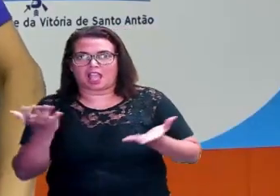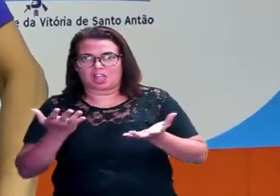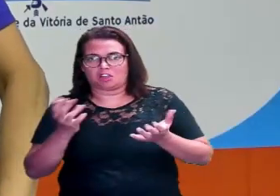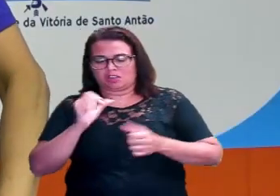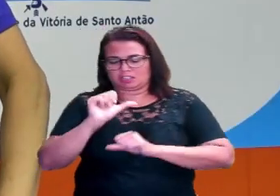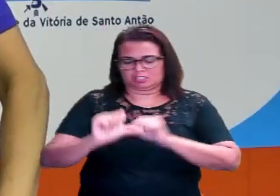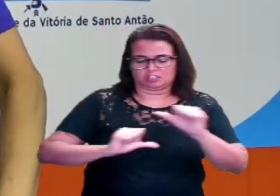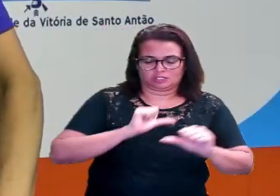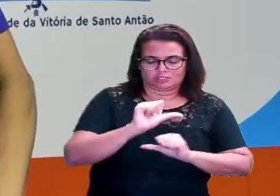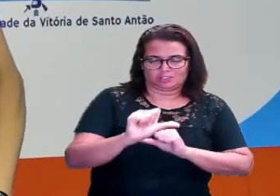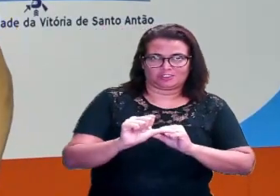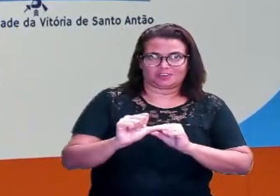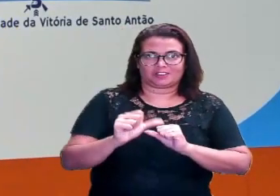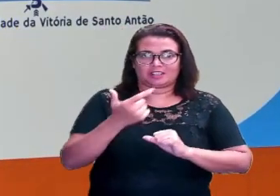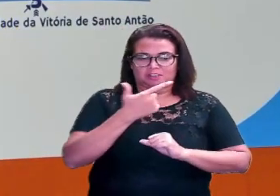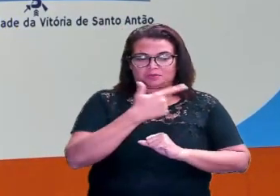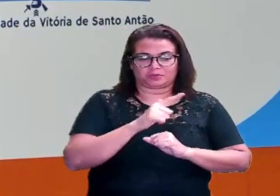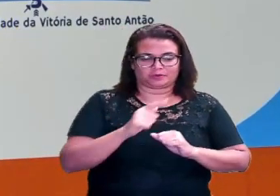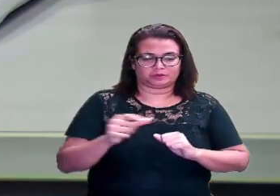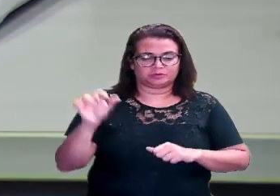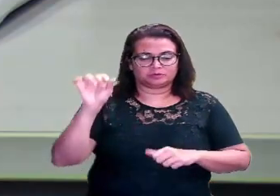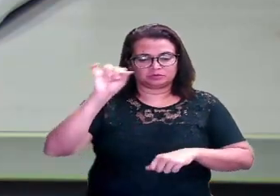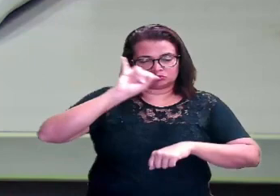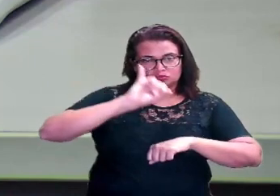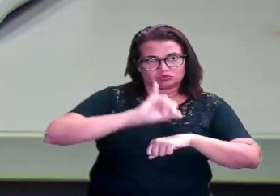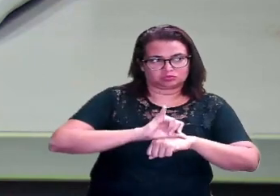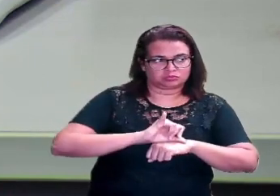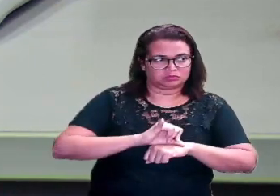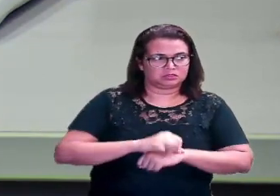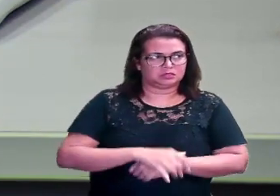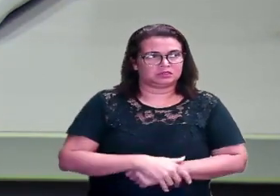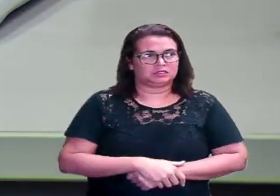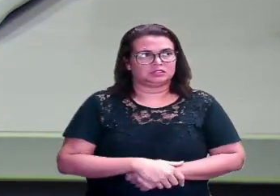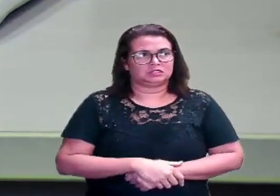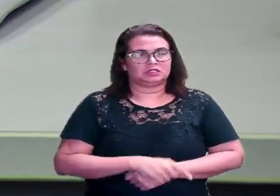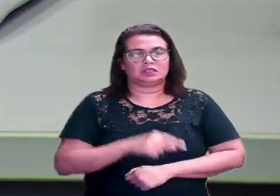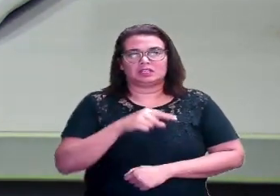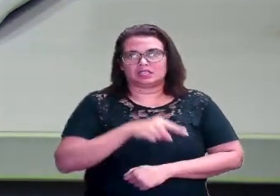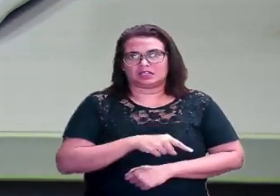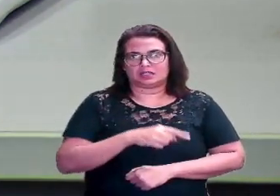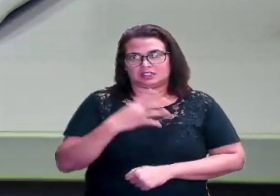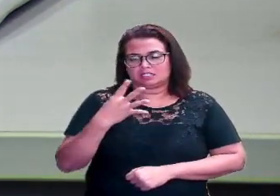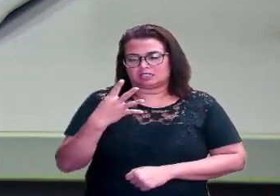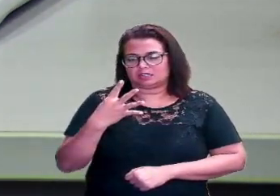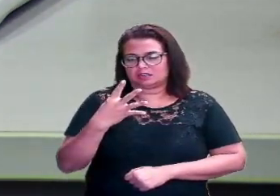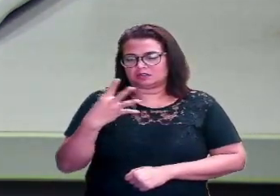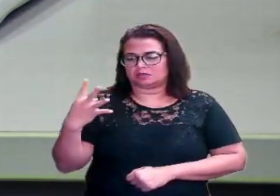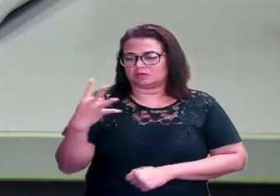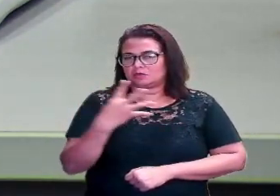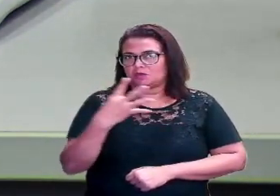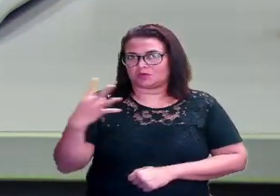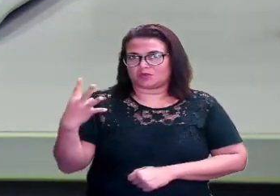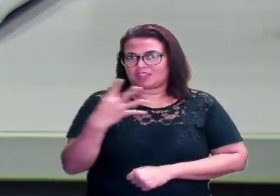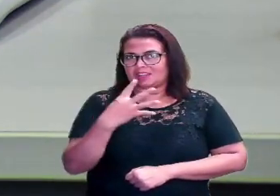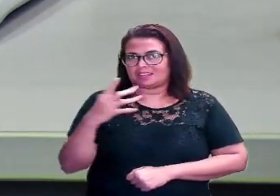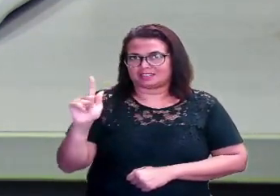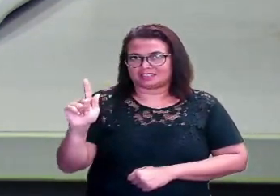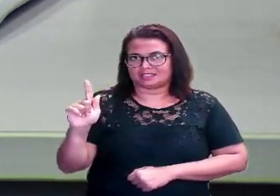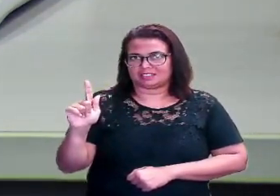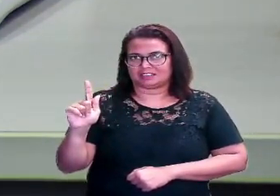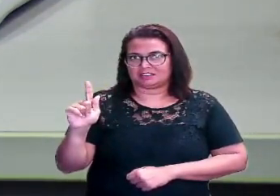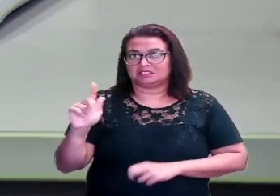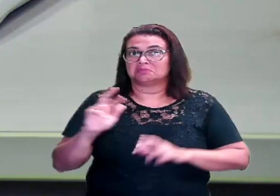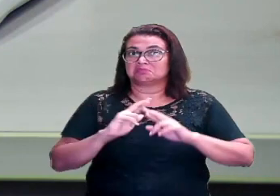agora esse outro objeto, tá? Ele pesa 44 gramas. Vejam